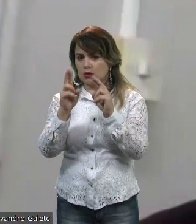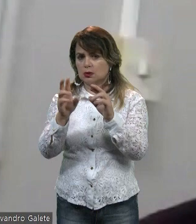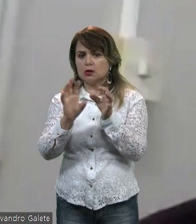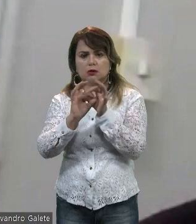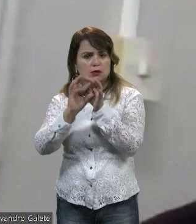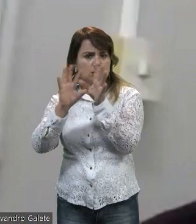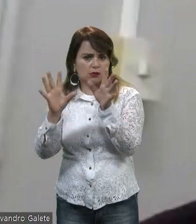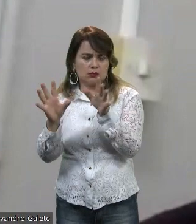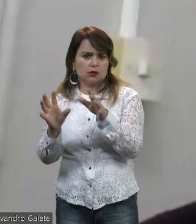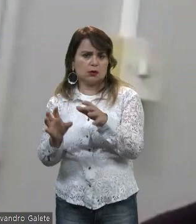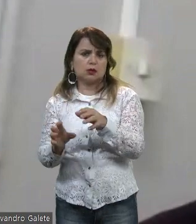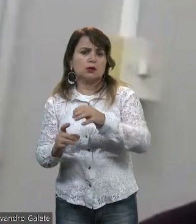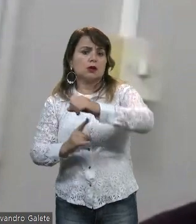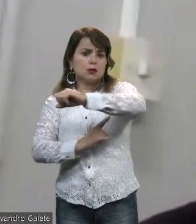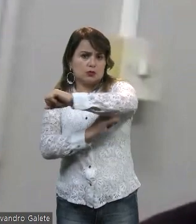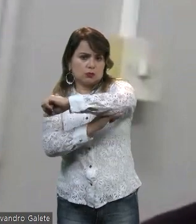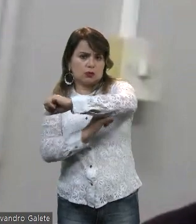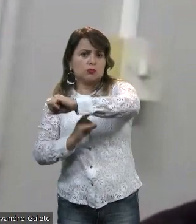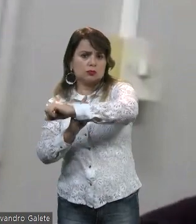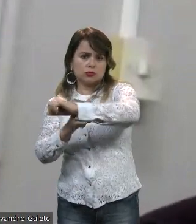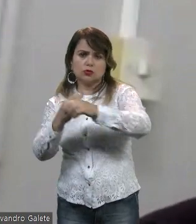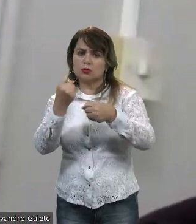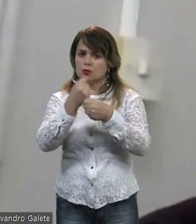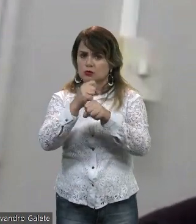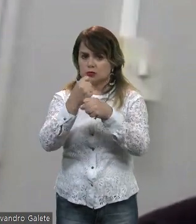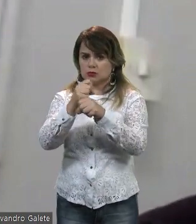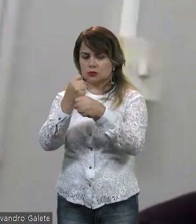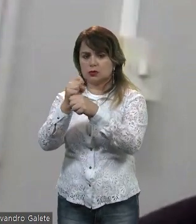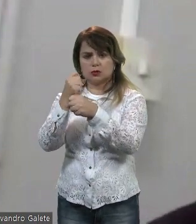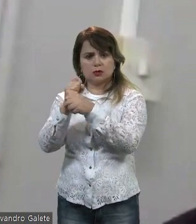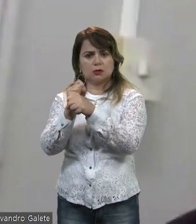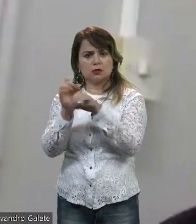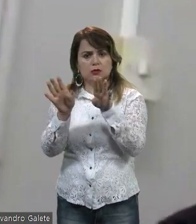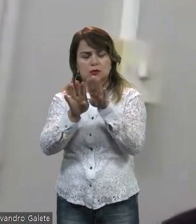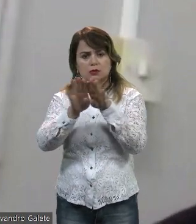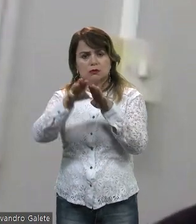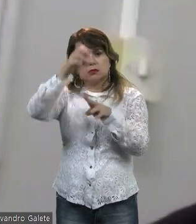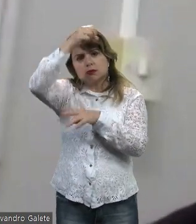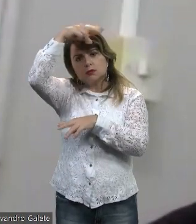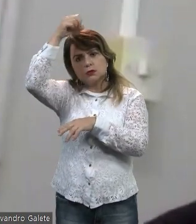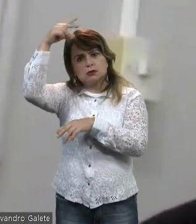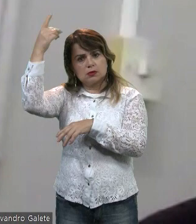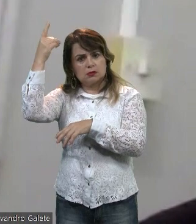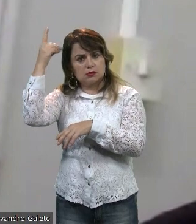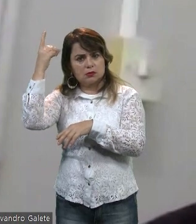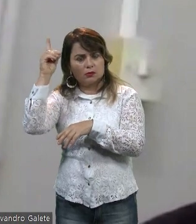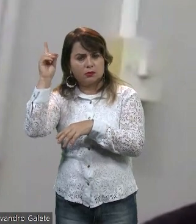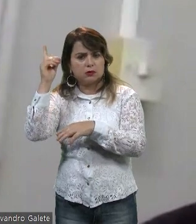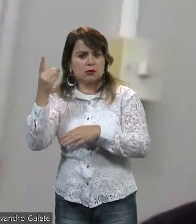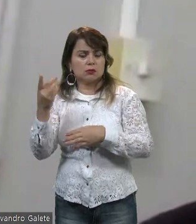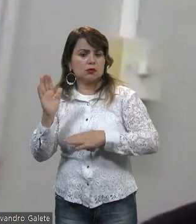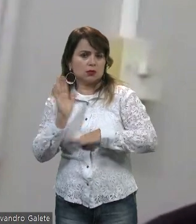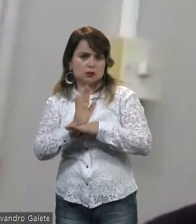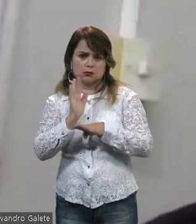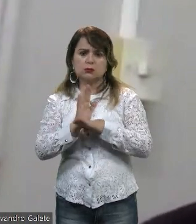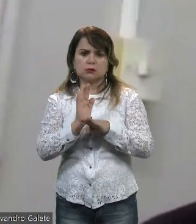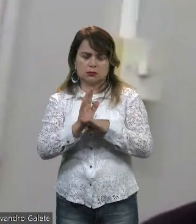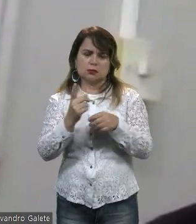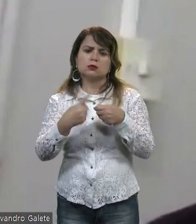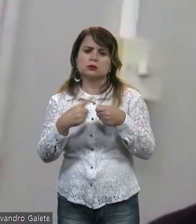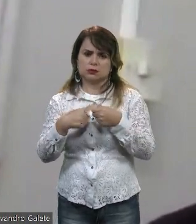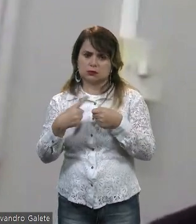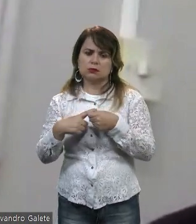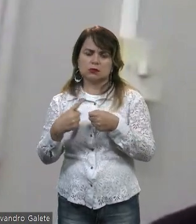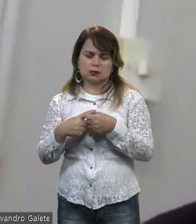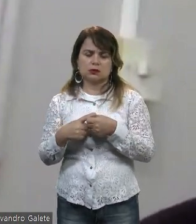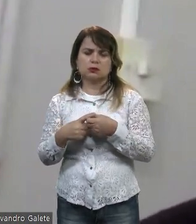construir essa ponte e que o governo municipal Daniel Alonso tenha o mesmo intuito aí de servir como serviu Amadeu Amaral, e